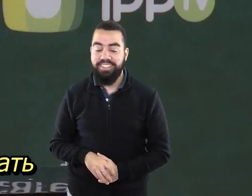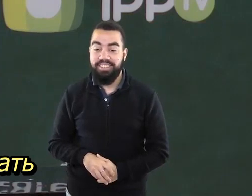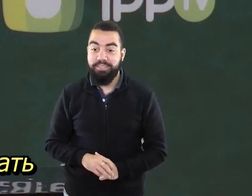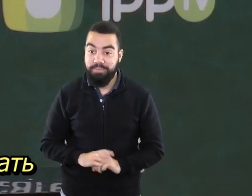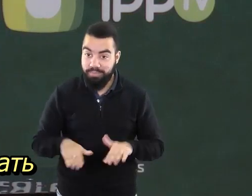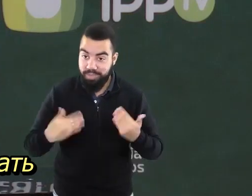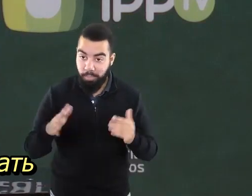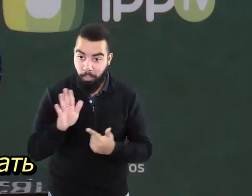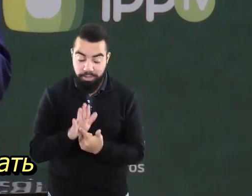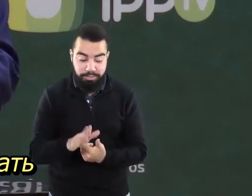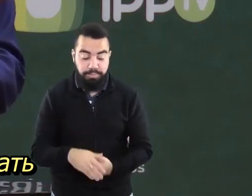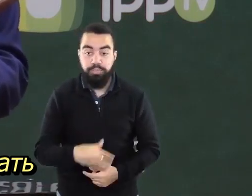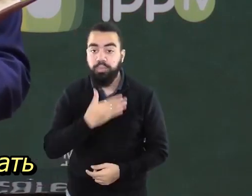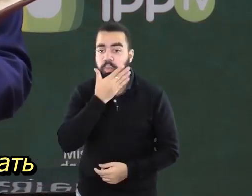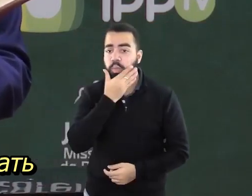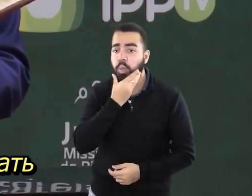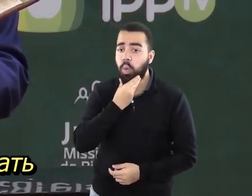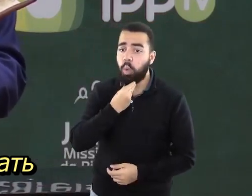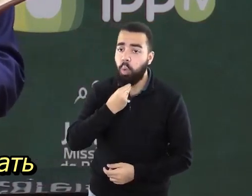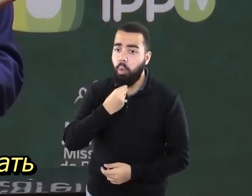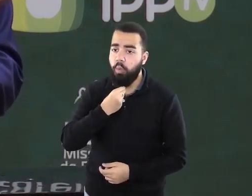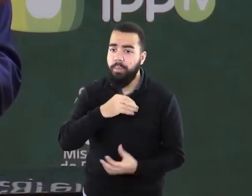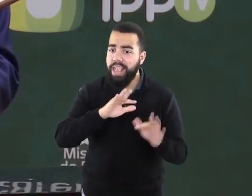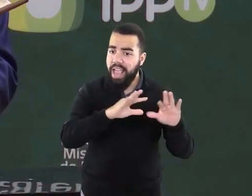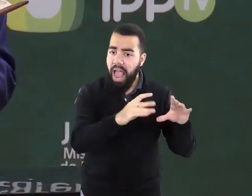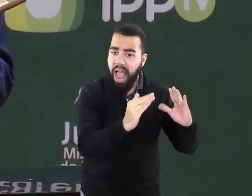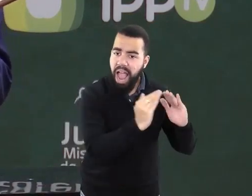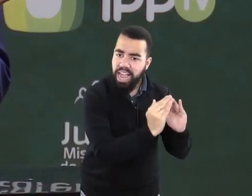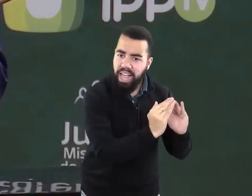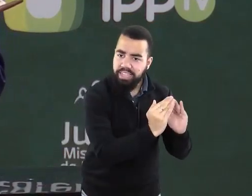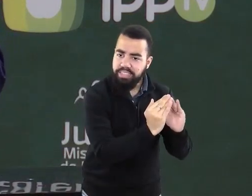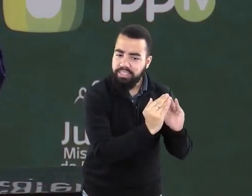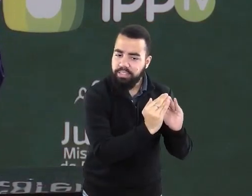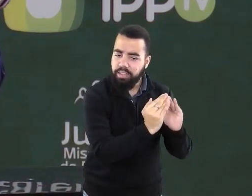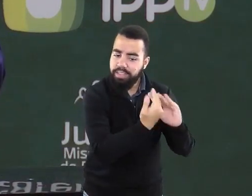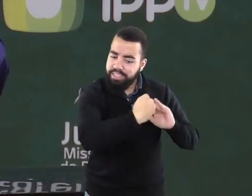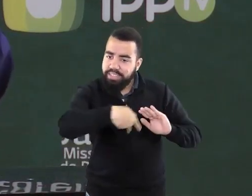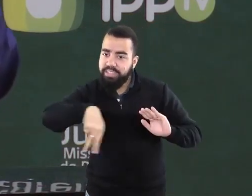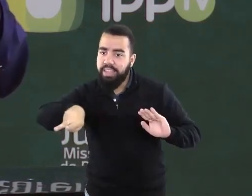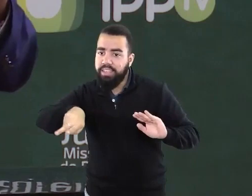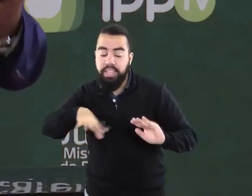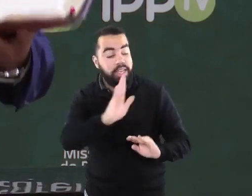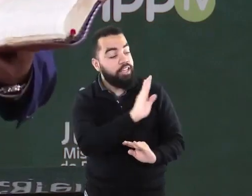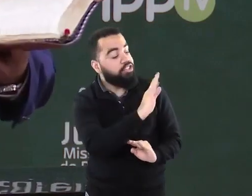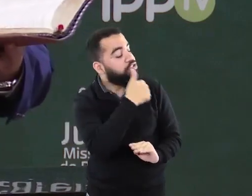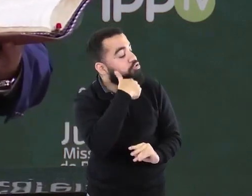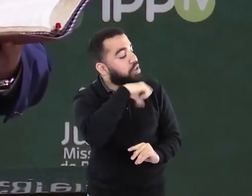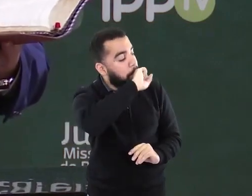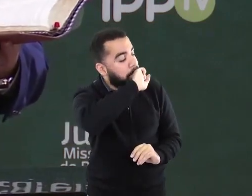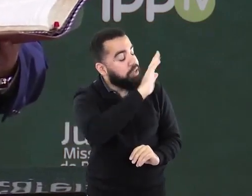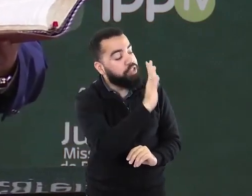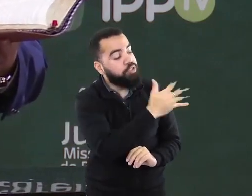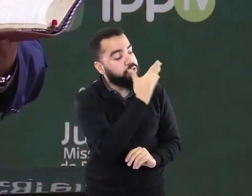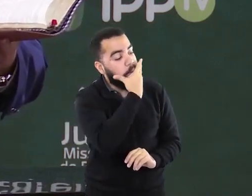Eis porque deixará o homem a seu pai e a sua mãe, e se unirá à sua mulher, tornando-se os dois uma só carne.